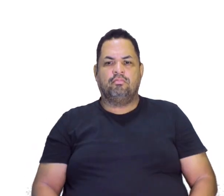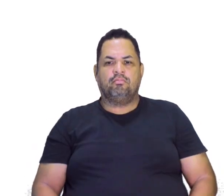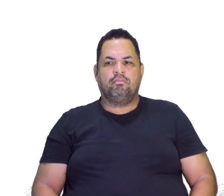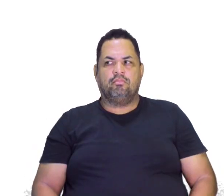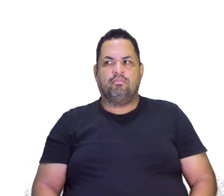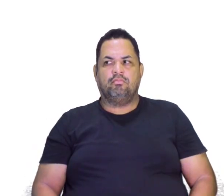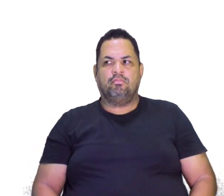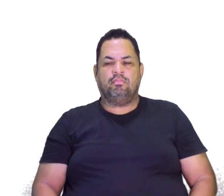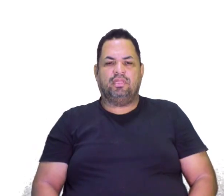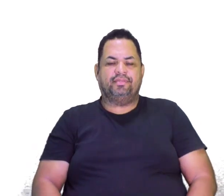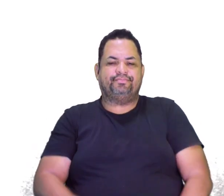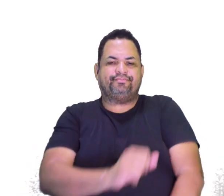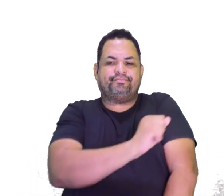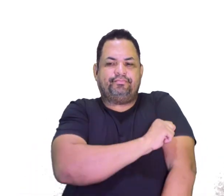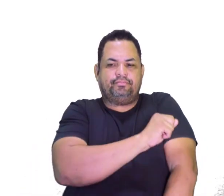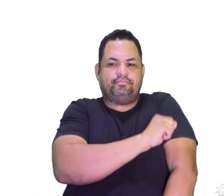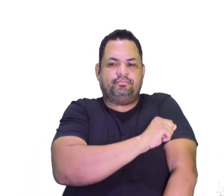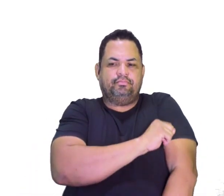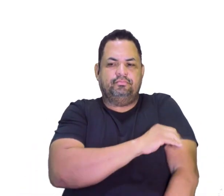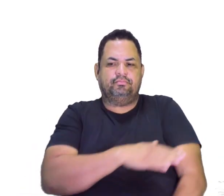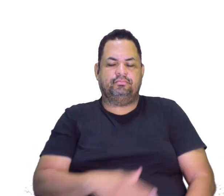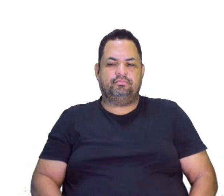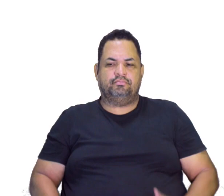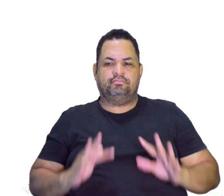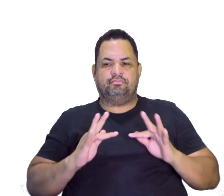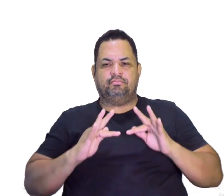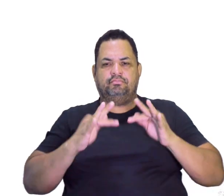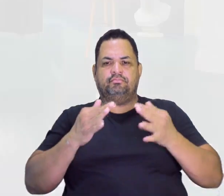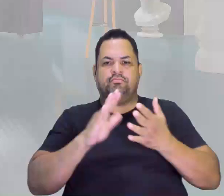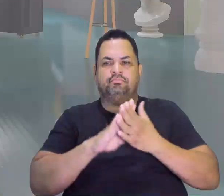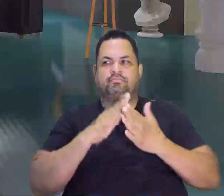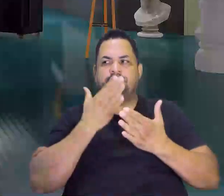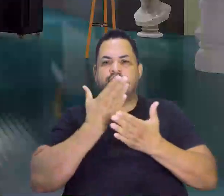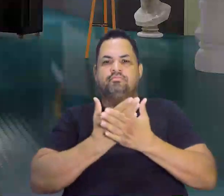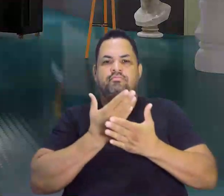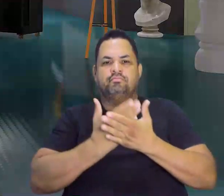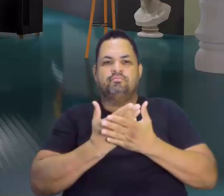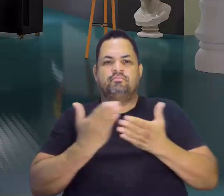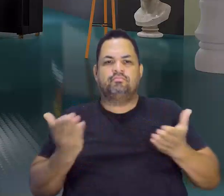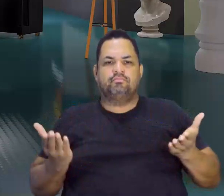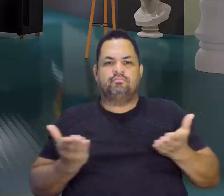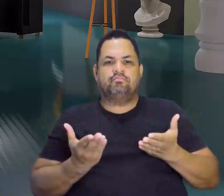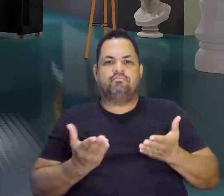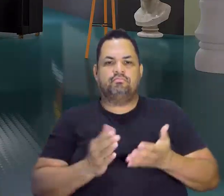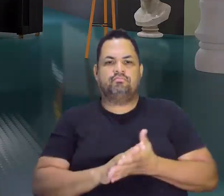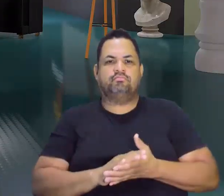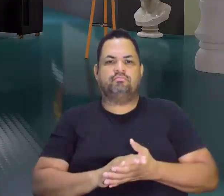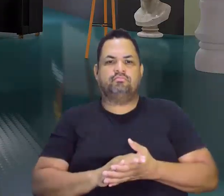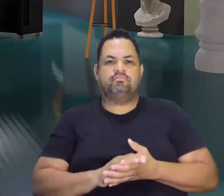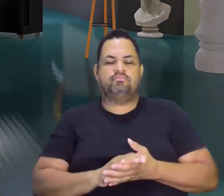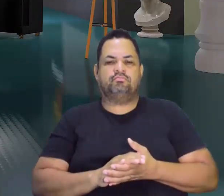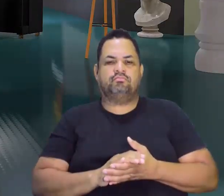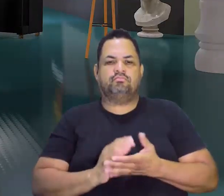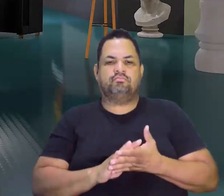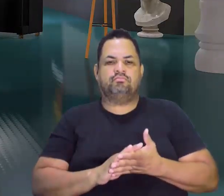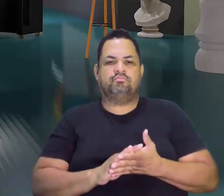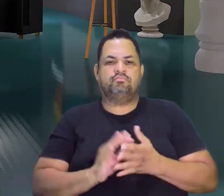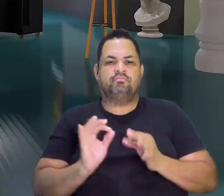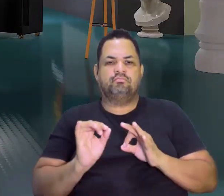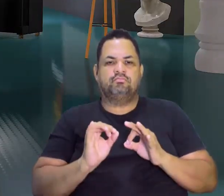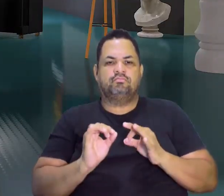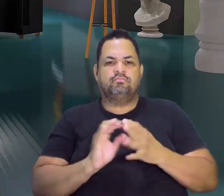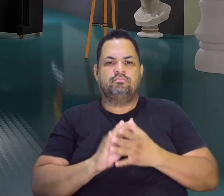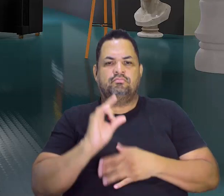Então, alunos, chegamos então ao final da nossa aula e aí vamos ver aqui um trechinho da nossa